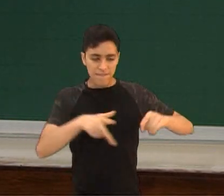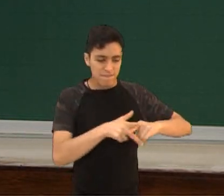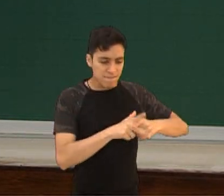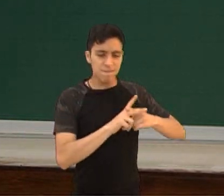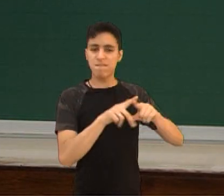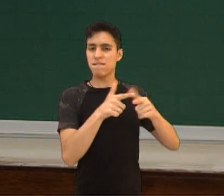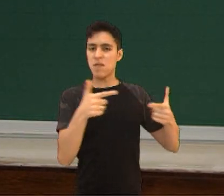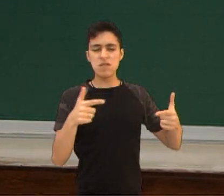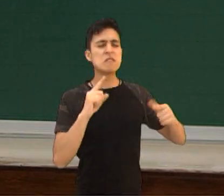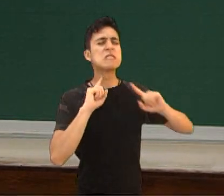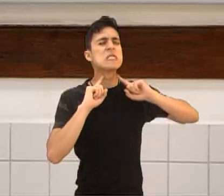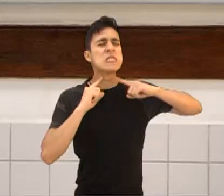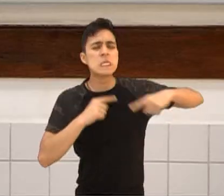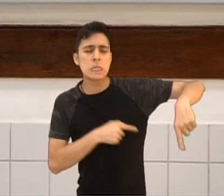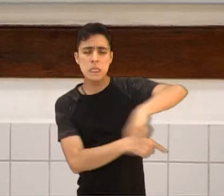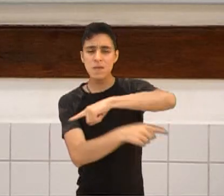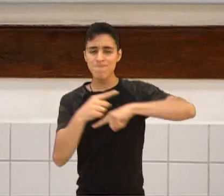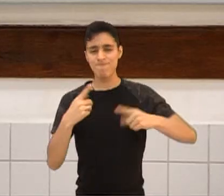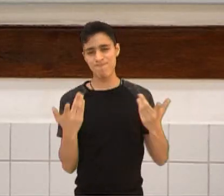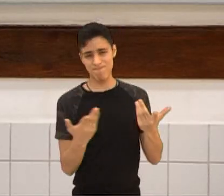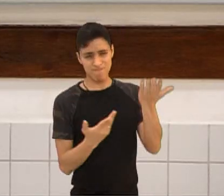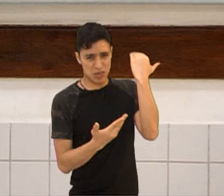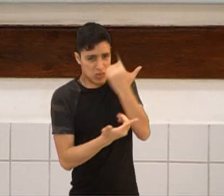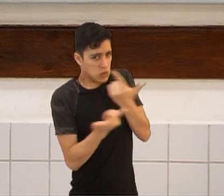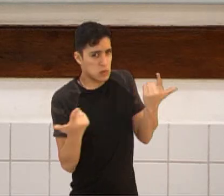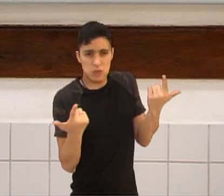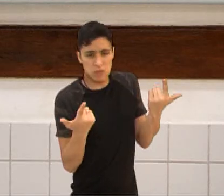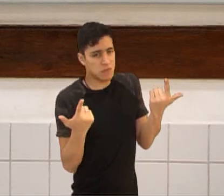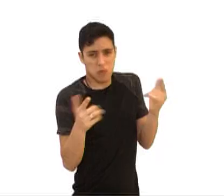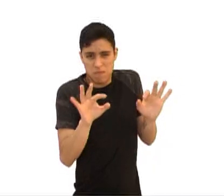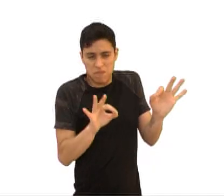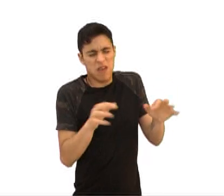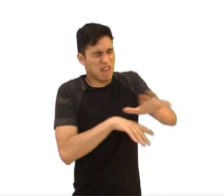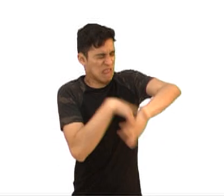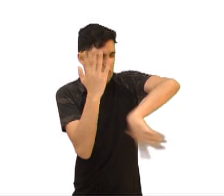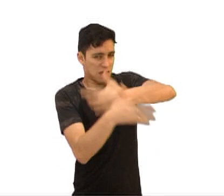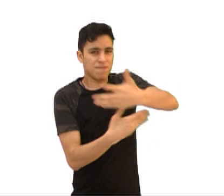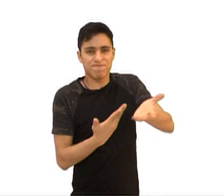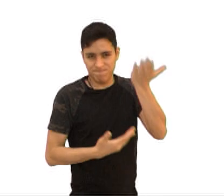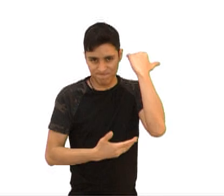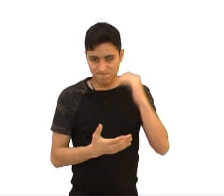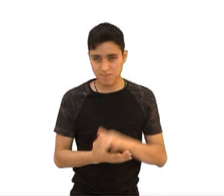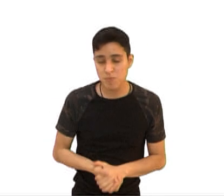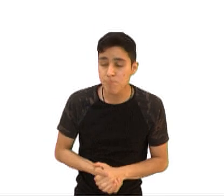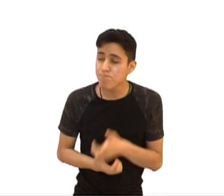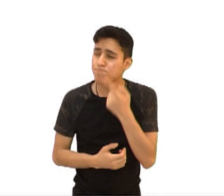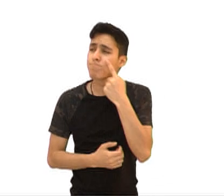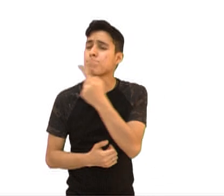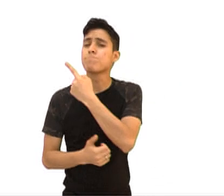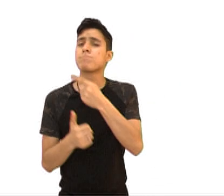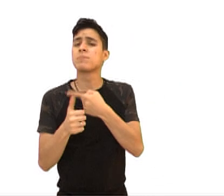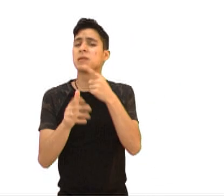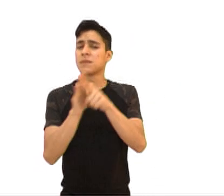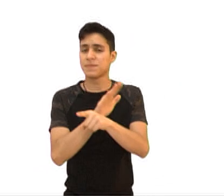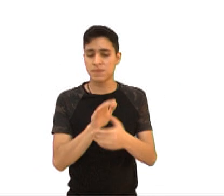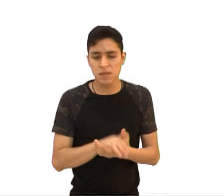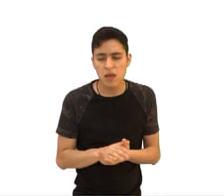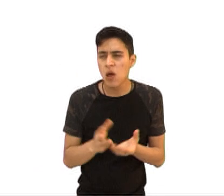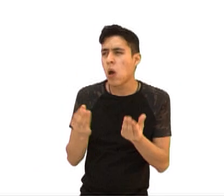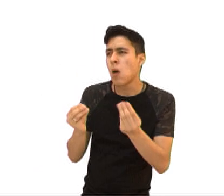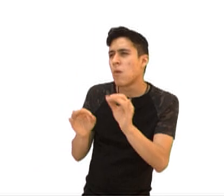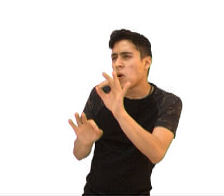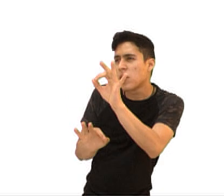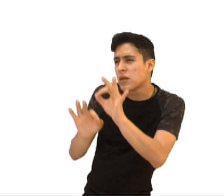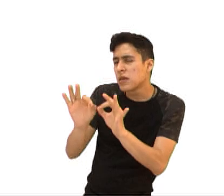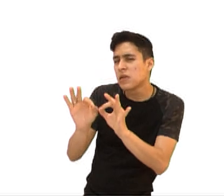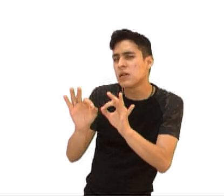desorganizadas. Antes da gente continuar falando sobre a Europa, vamos ao primeiro quiz da aula de hoje. Podemos considerar o início da urbanização na Europa a